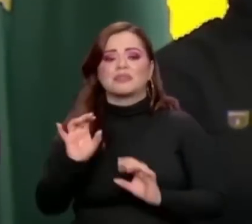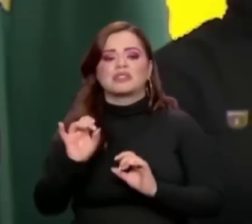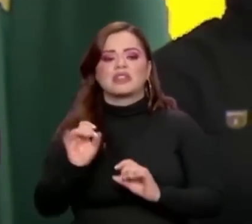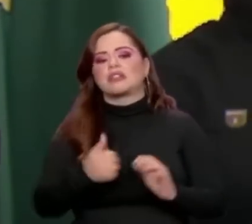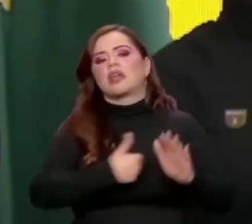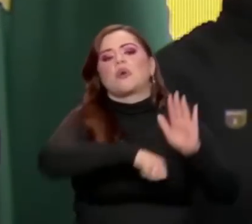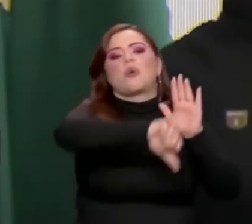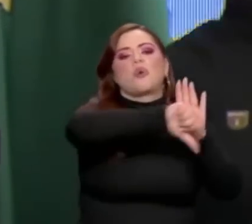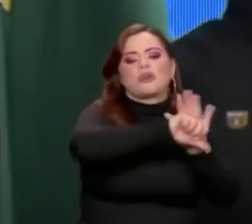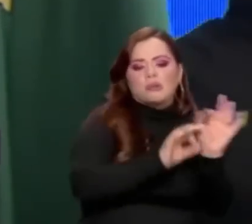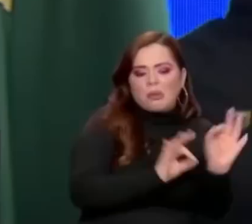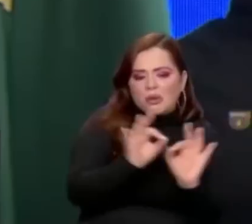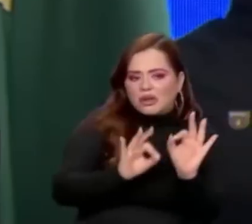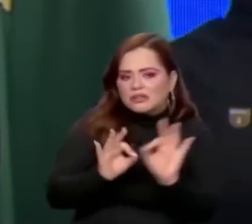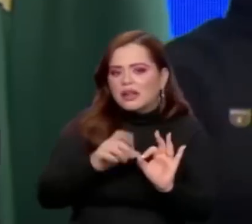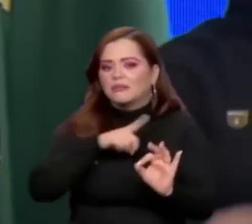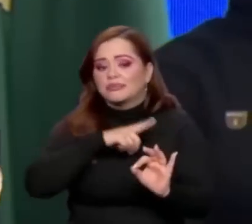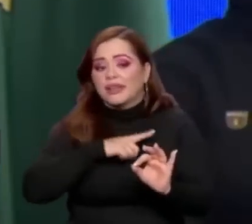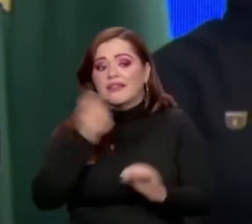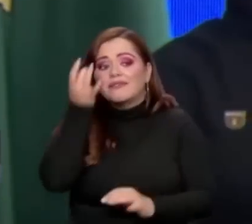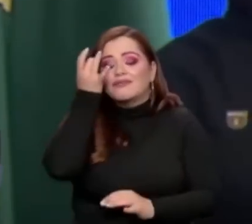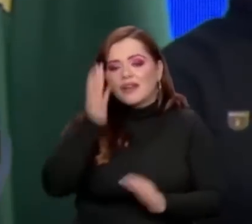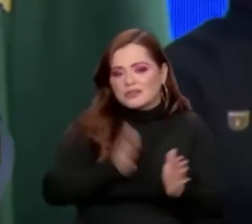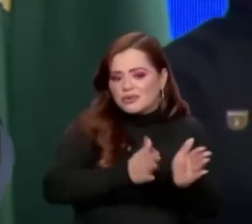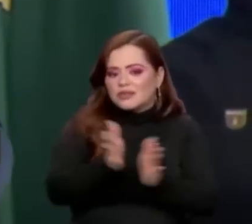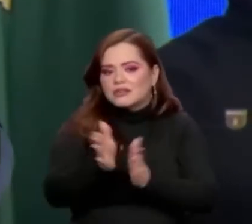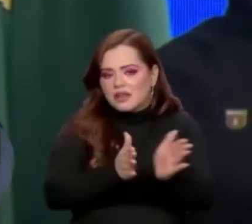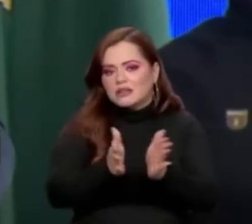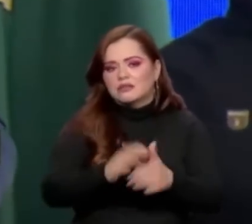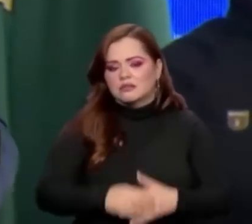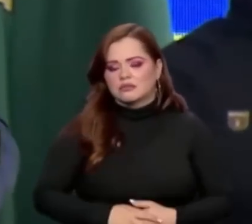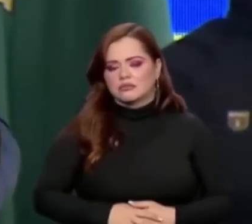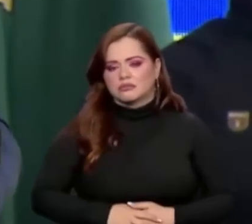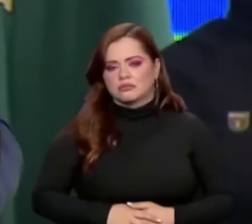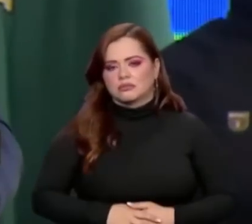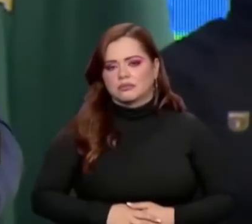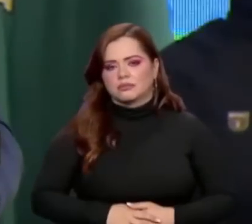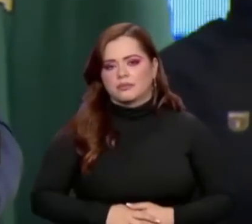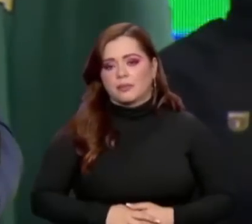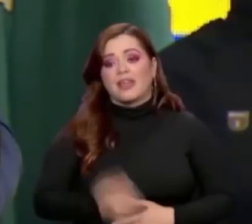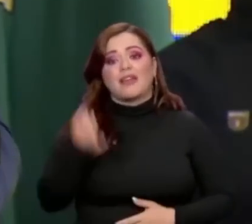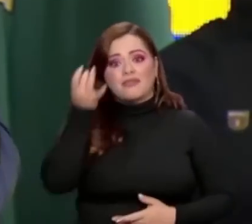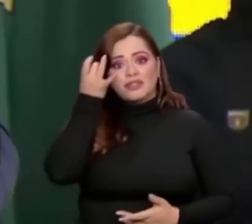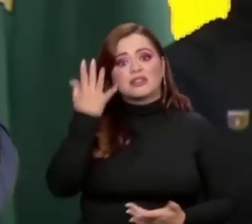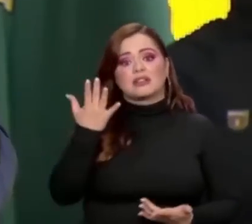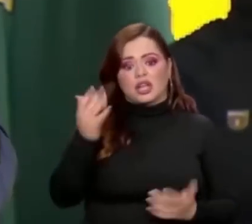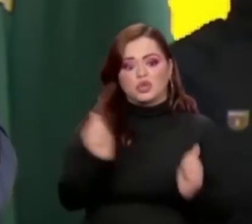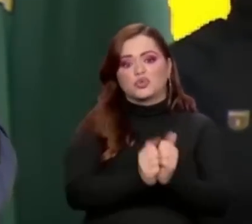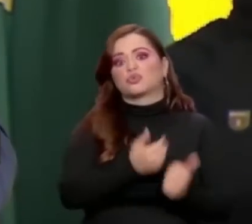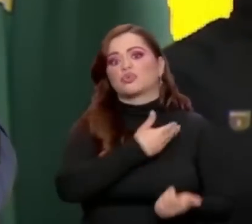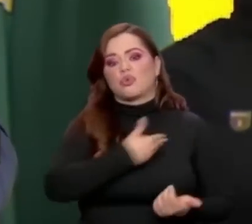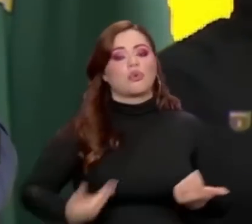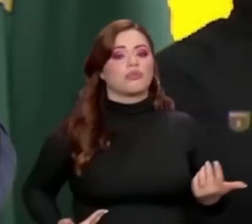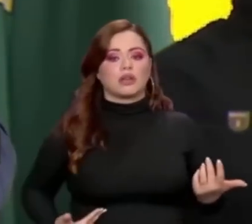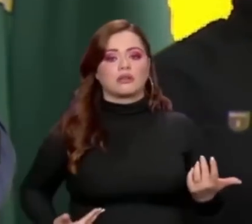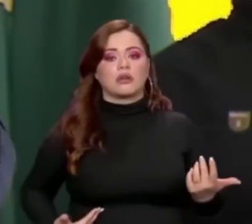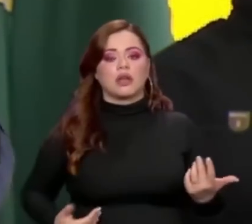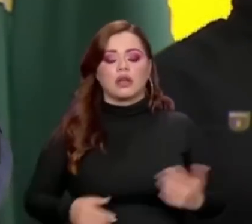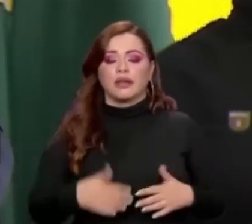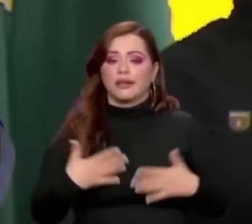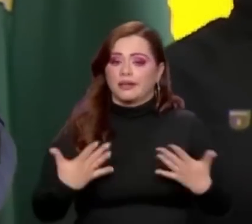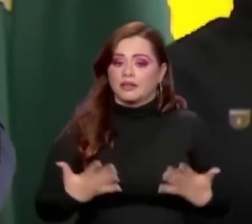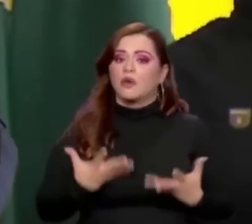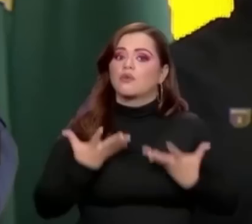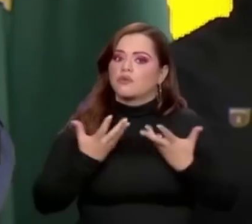acesso a ela facilitada pelo comportamento dos governos é por isso que a gente vai